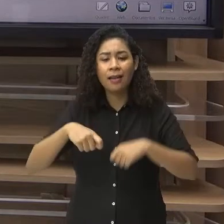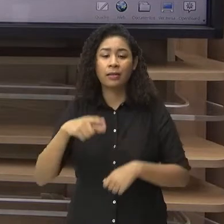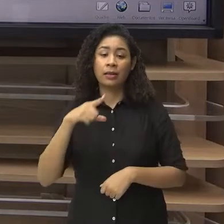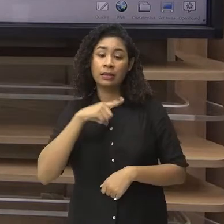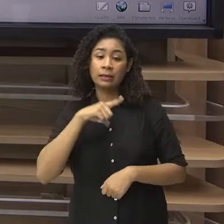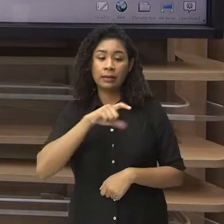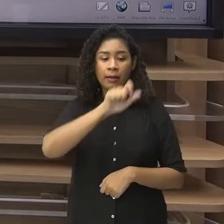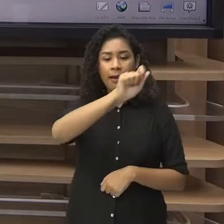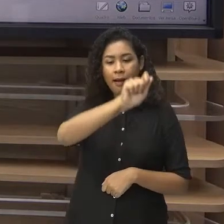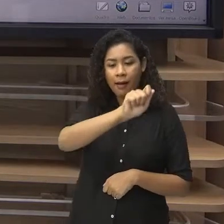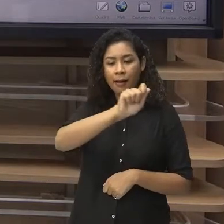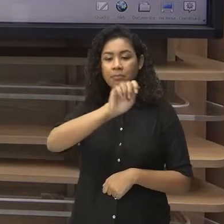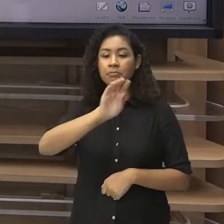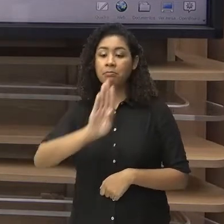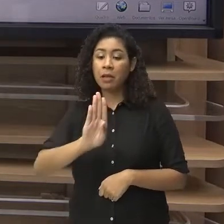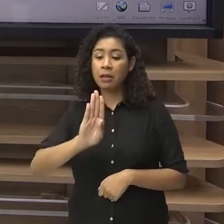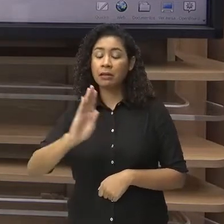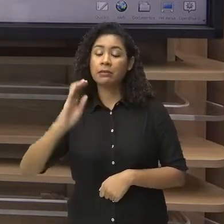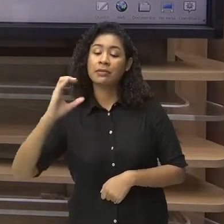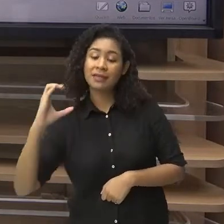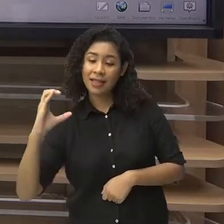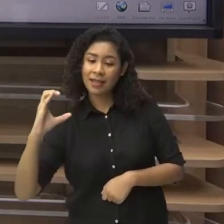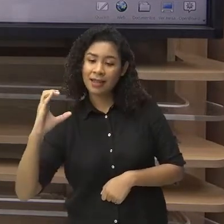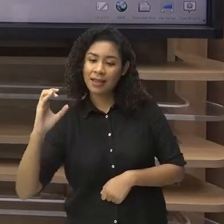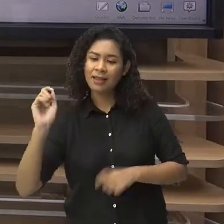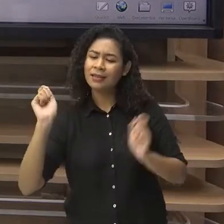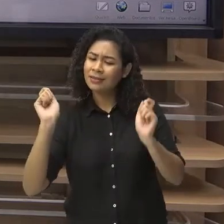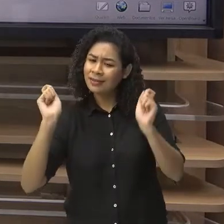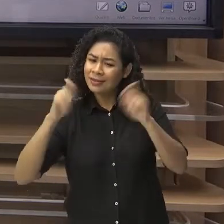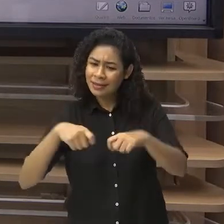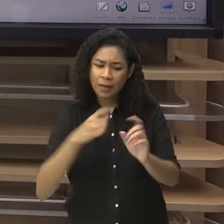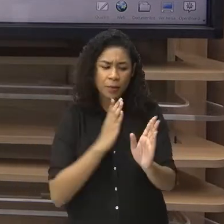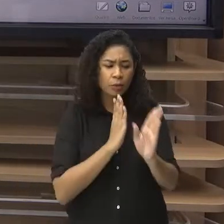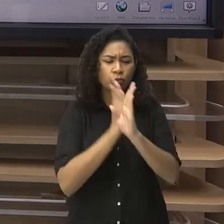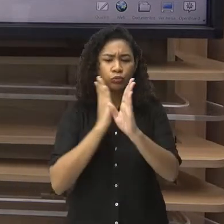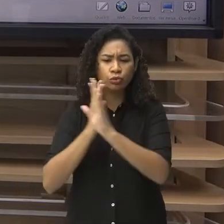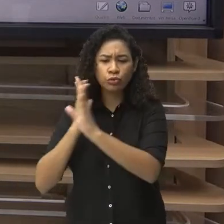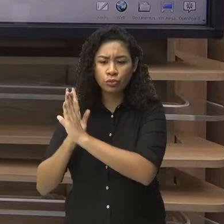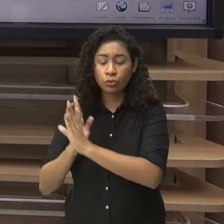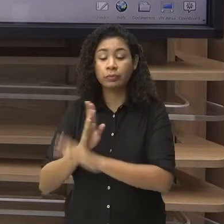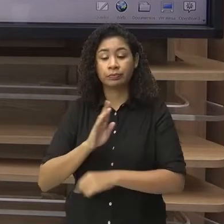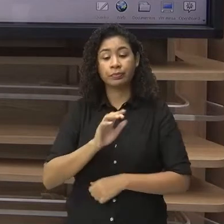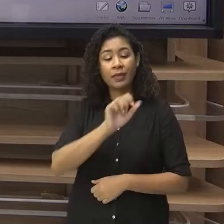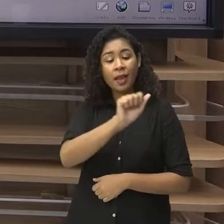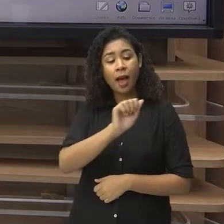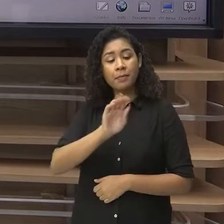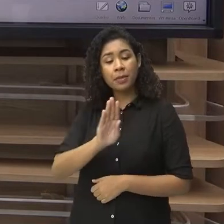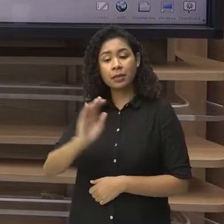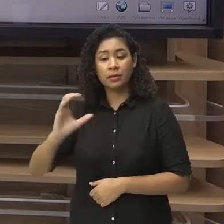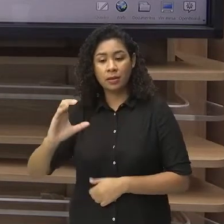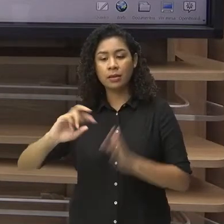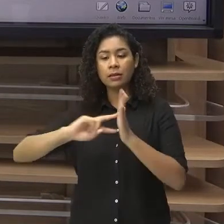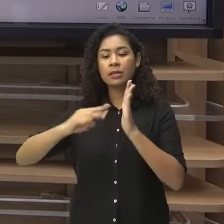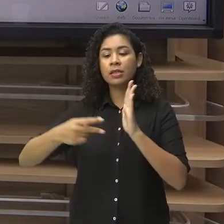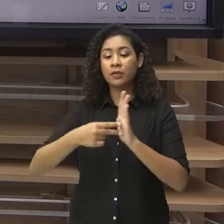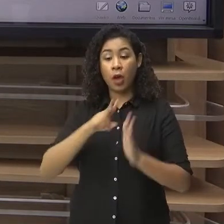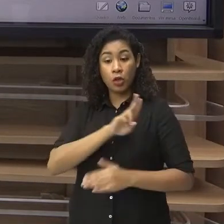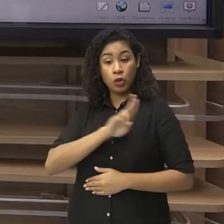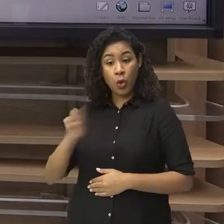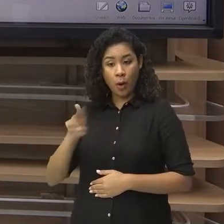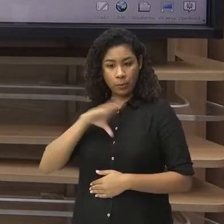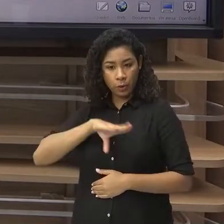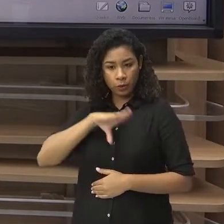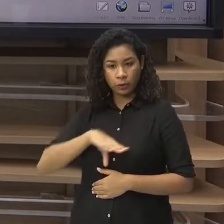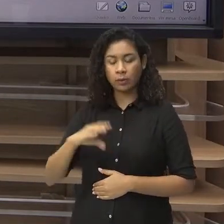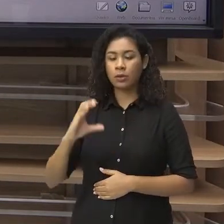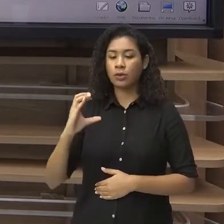A, B e C. A, B e C são os coeficientes da função, né, que